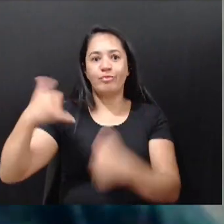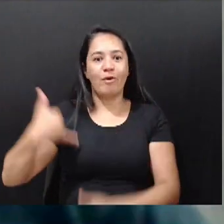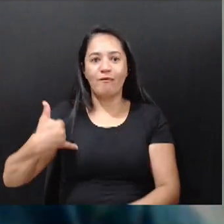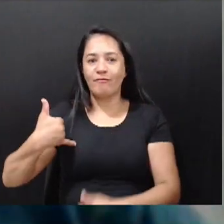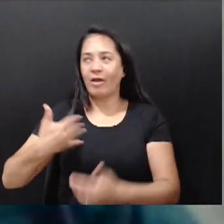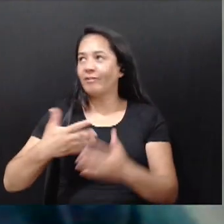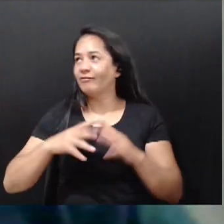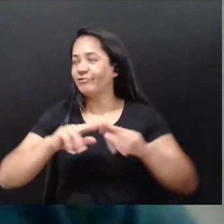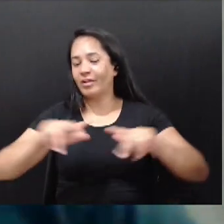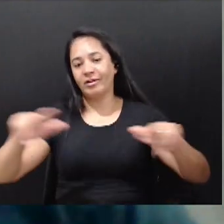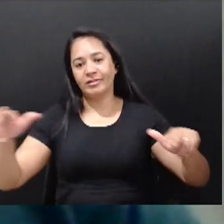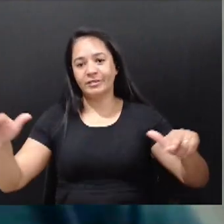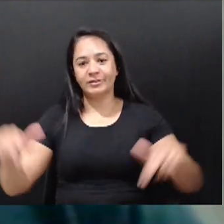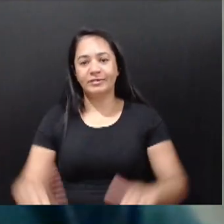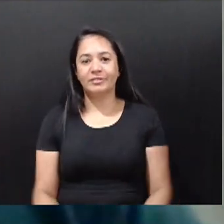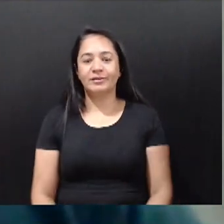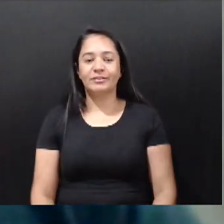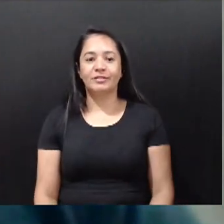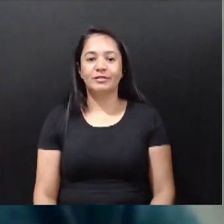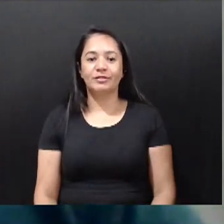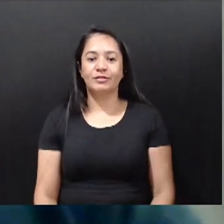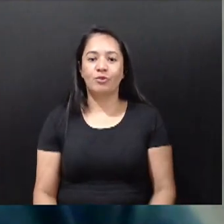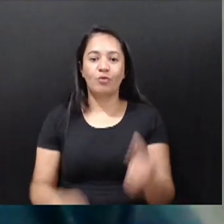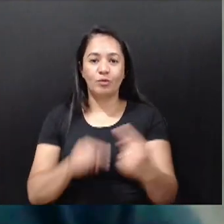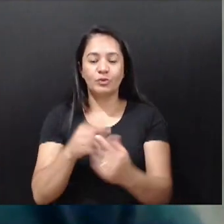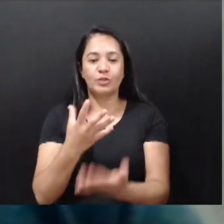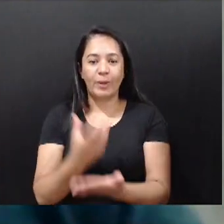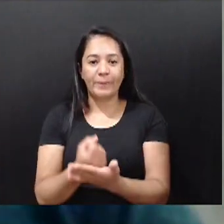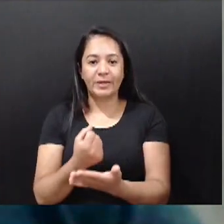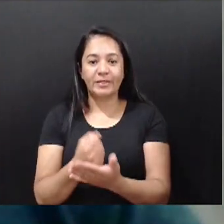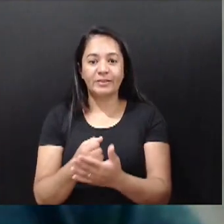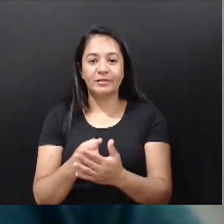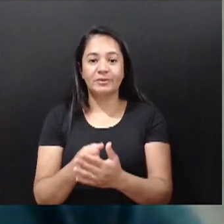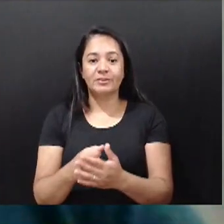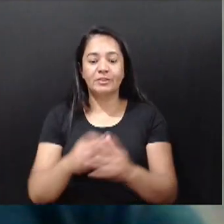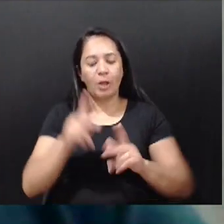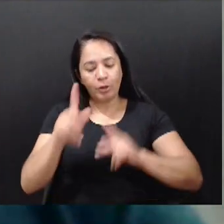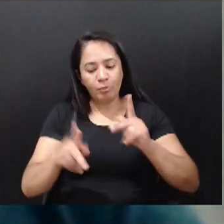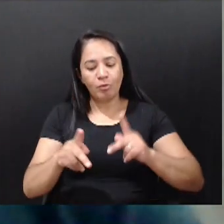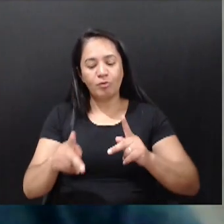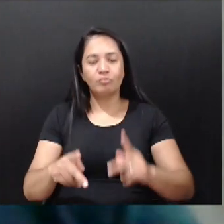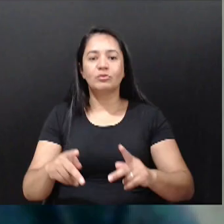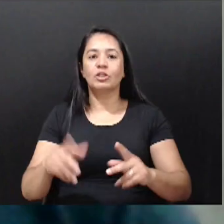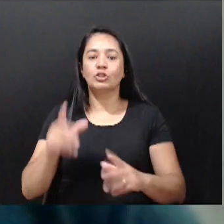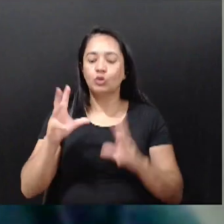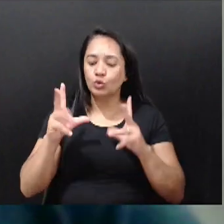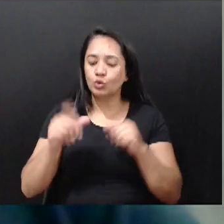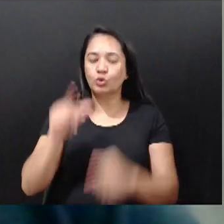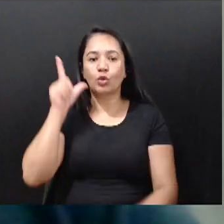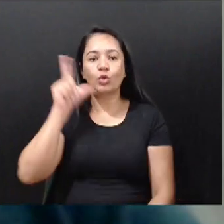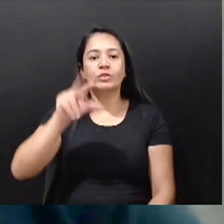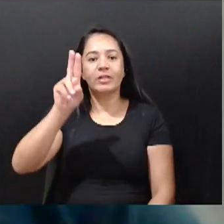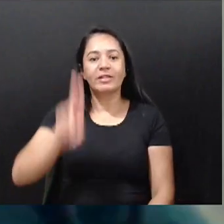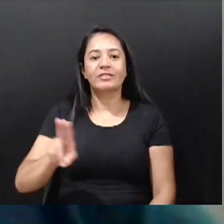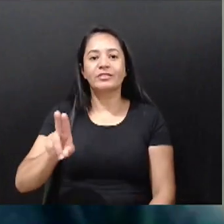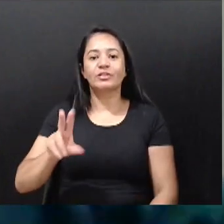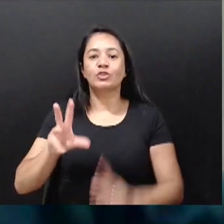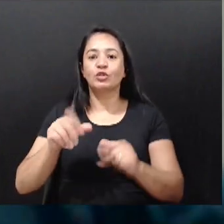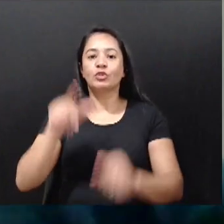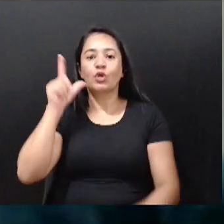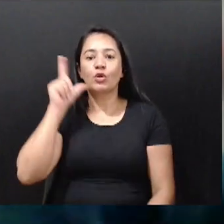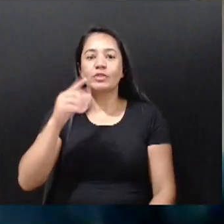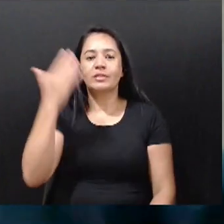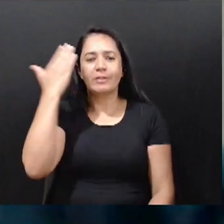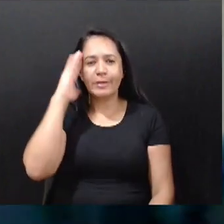ideia do aplicativo é realmente ser popular mesmo, para todo mundo conseguir usar, e todo mundo conseguiu usar, conseguiu entender, né? Conseguiu